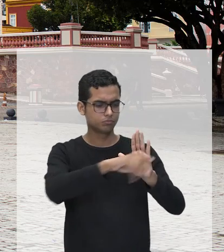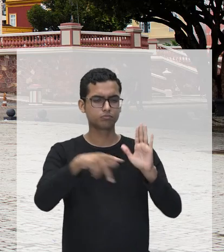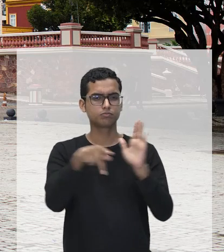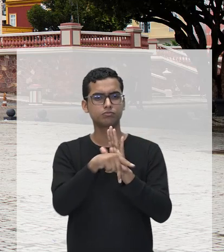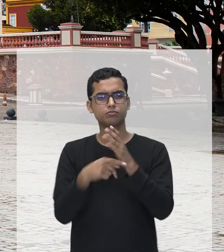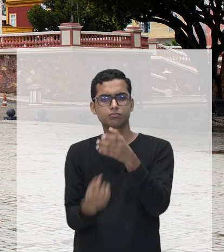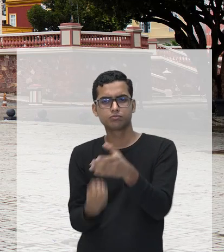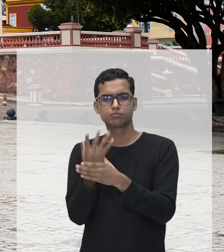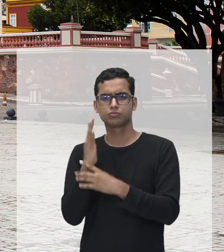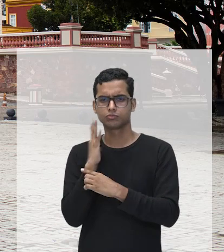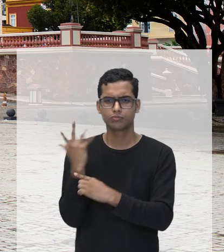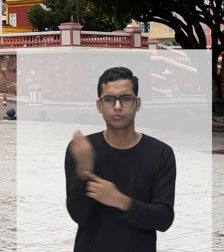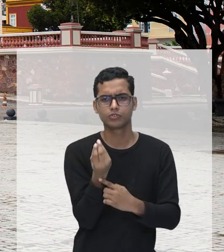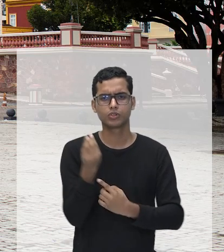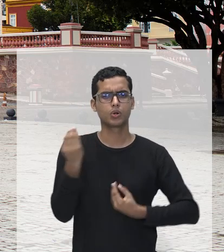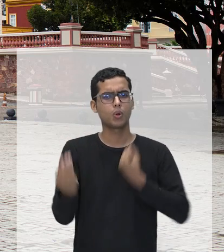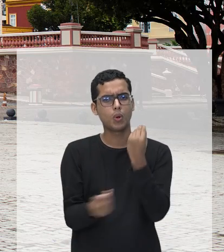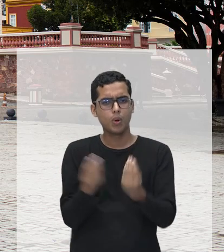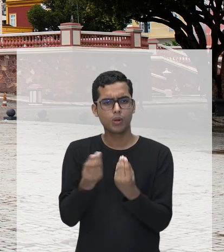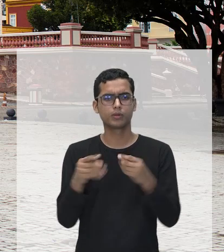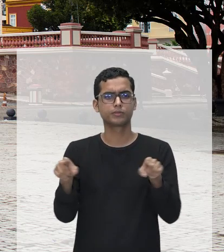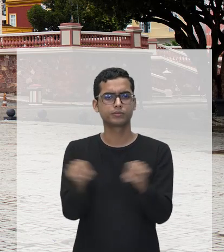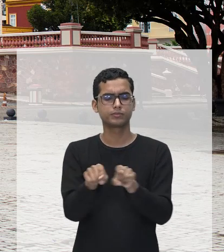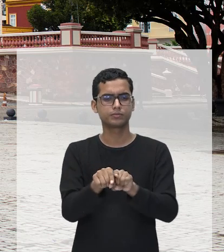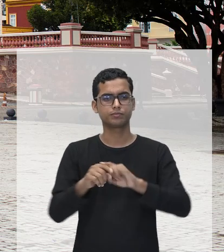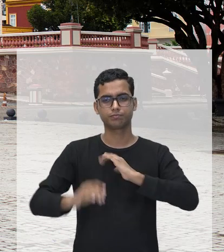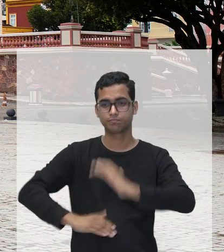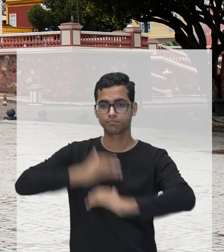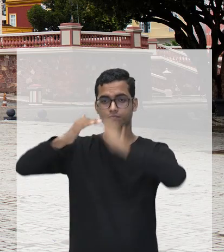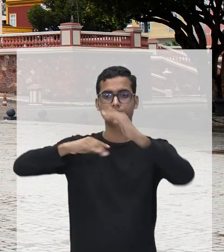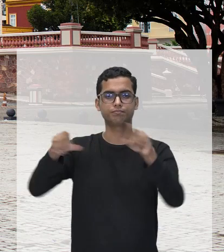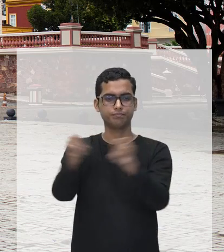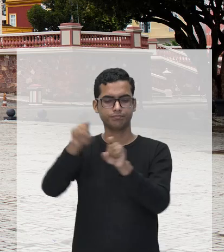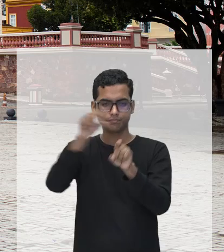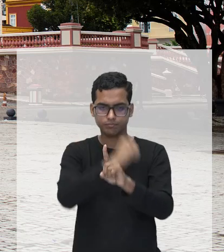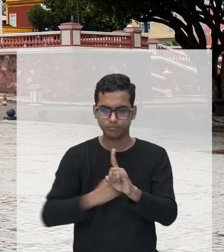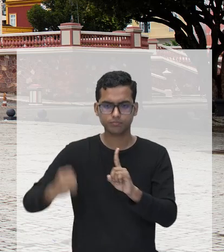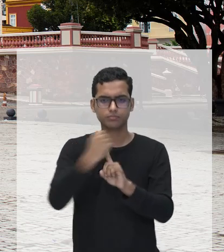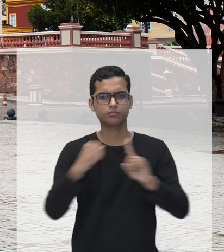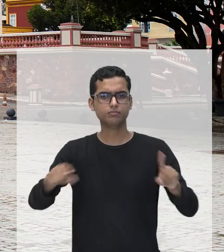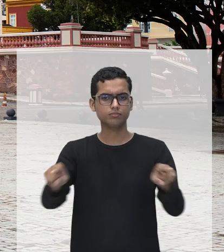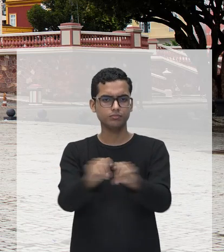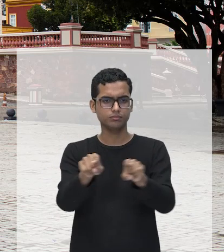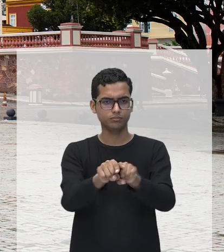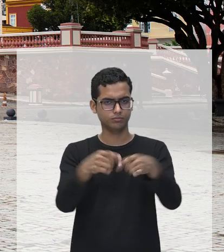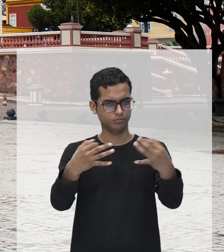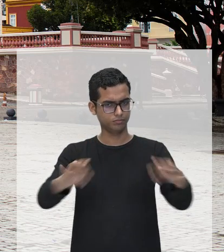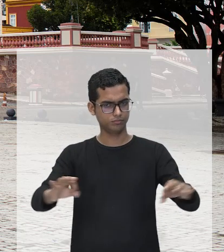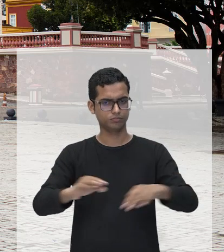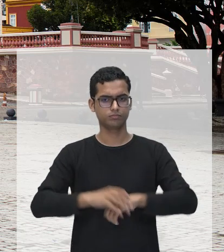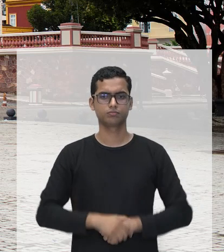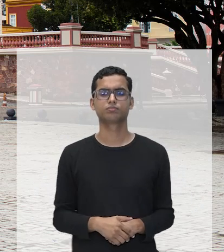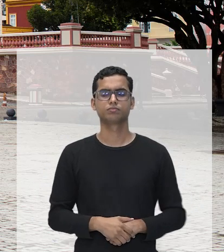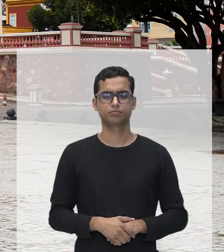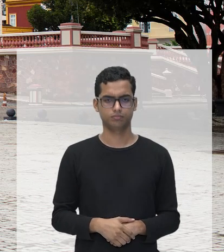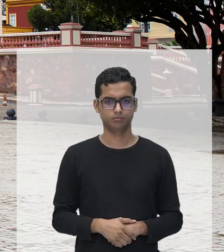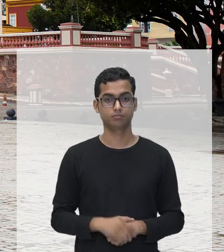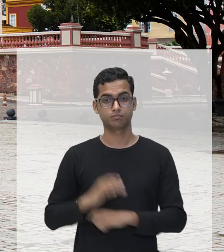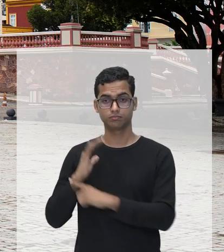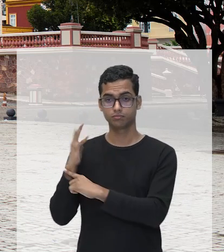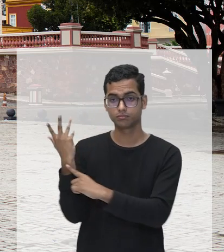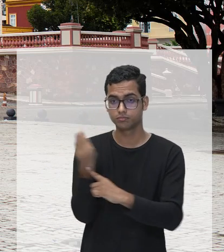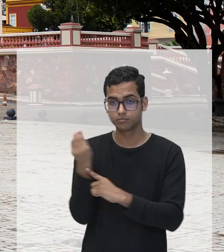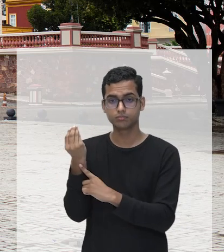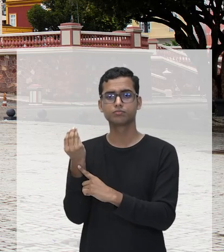de arte pode ser considerado uma construção social. Então, a arte